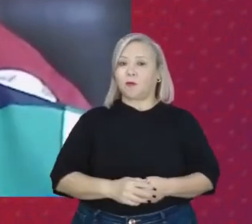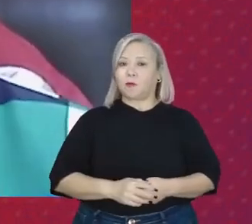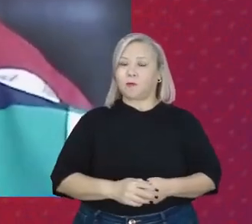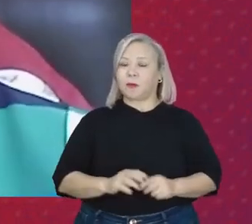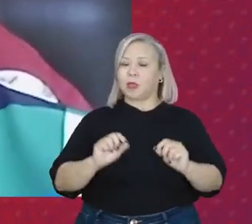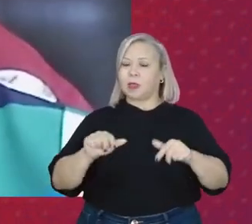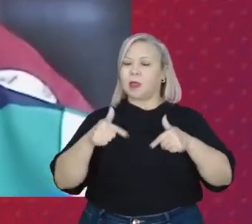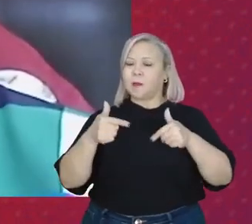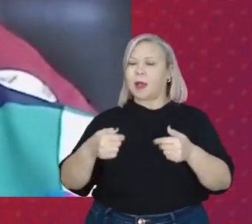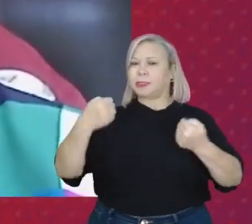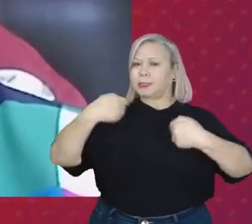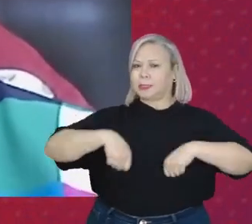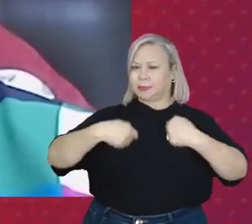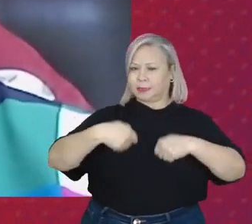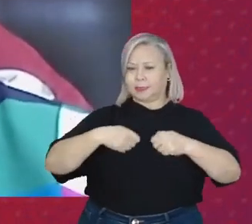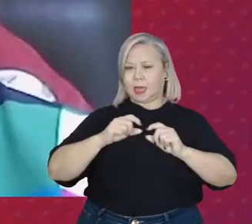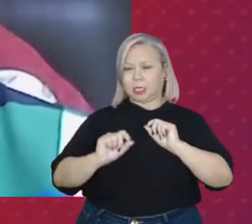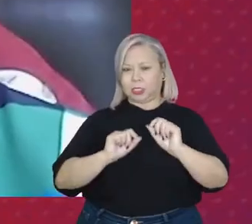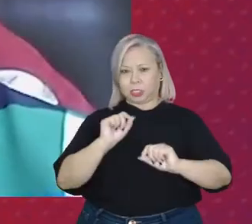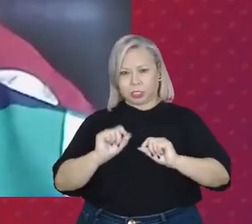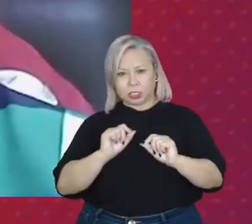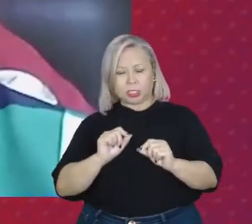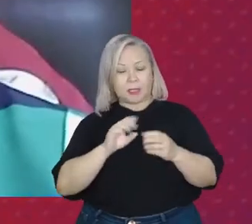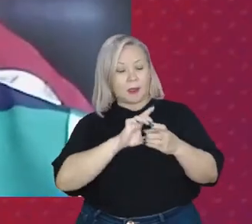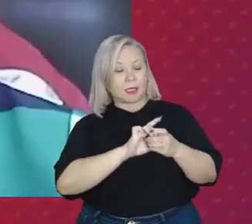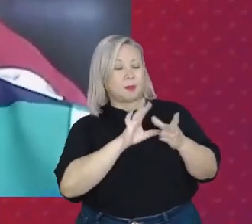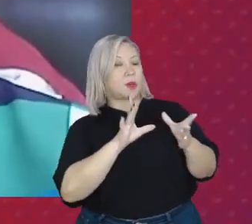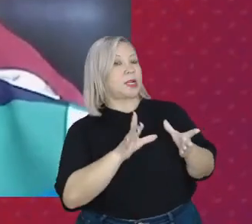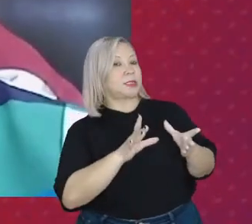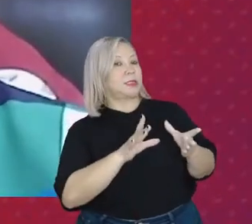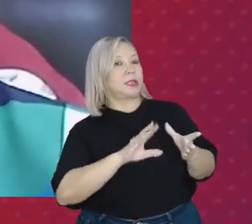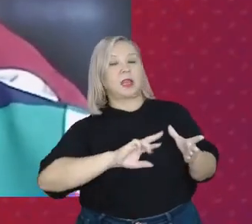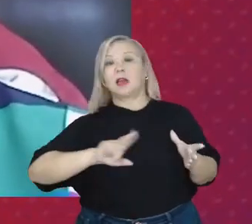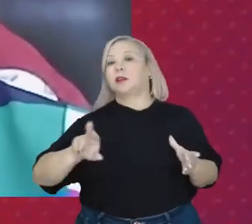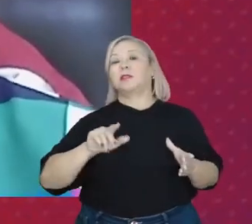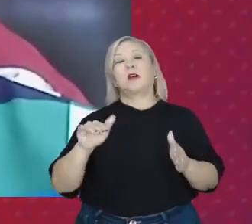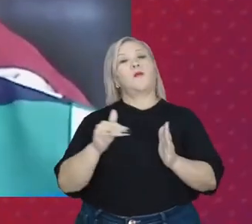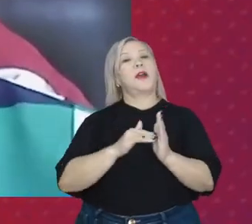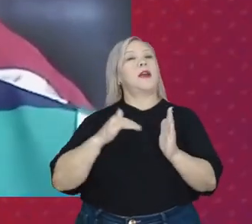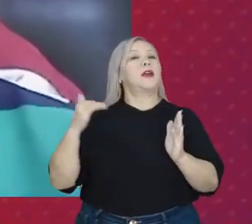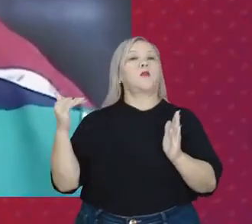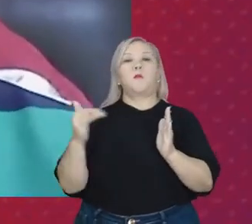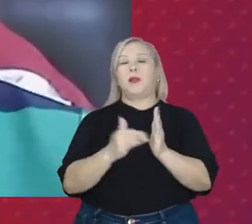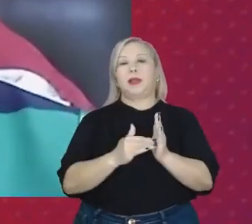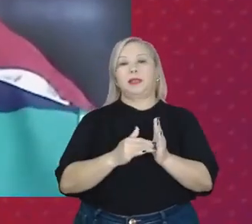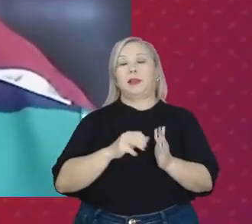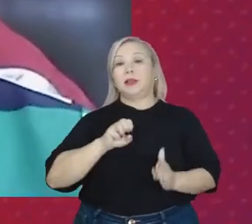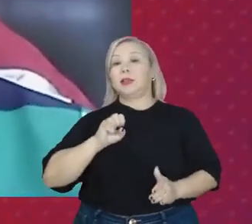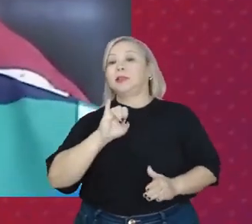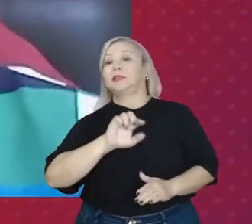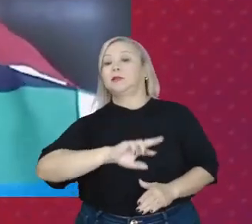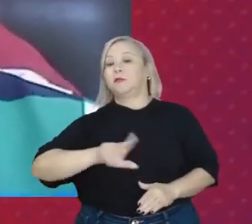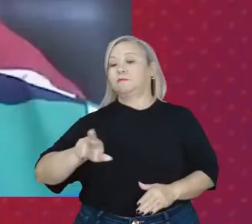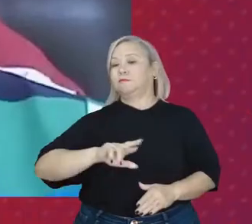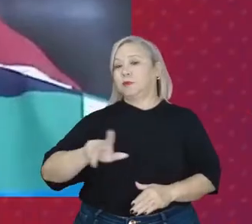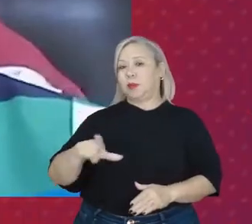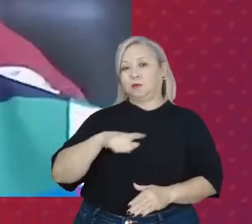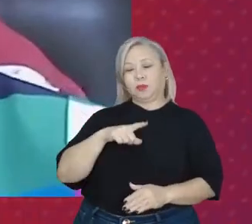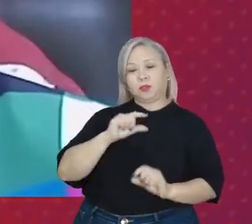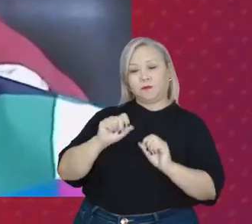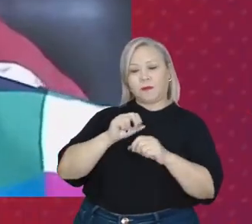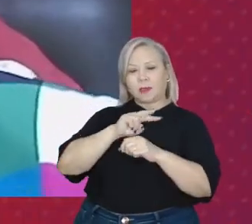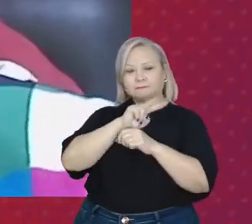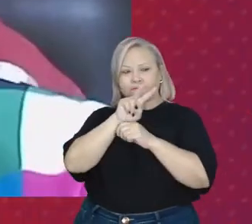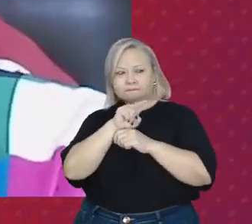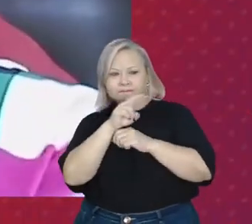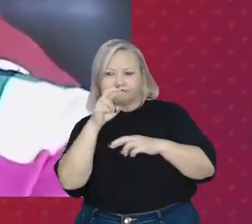pela necessidade de que a democracia não é completa se nós não estivermos